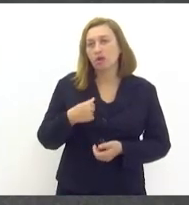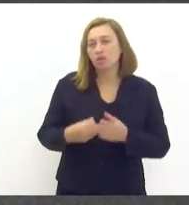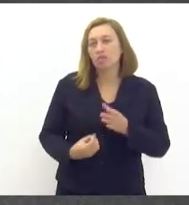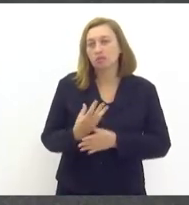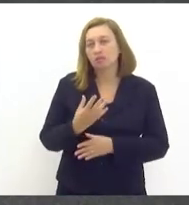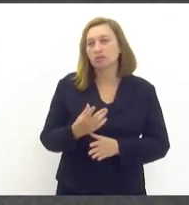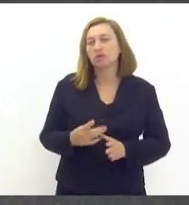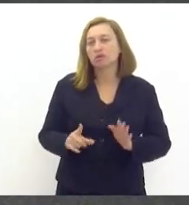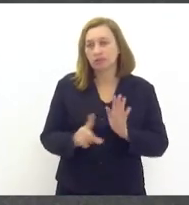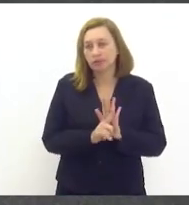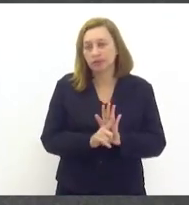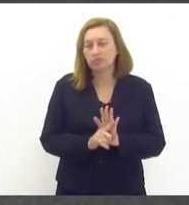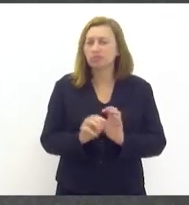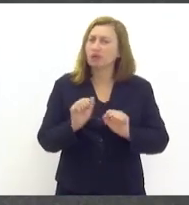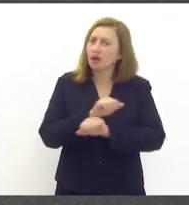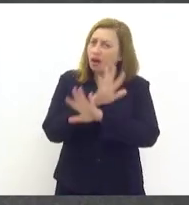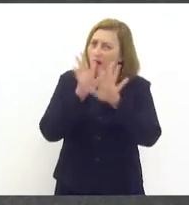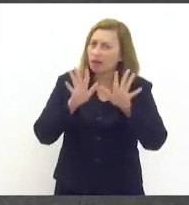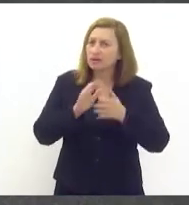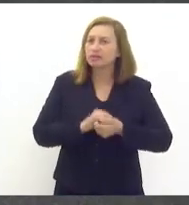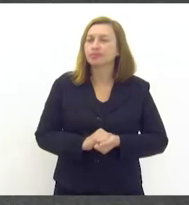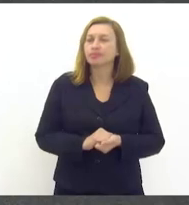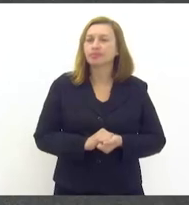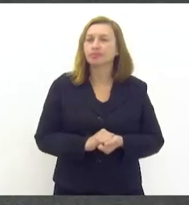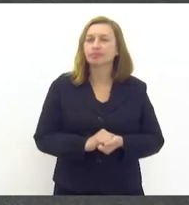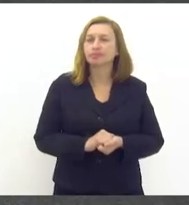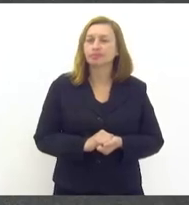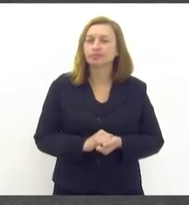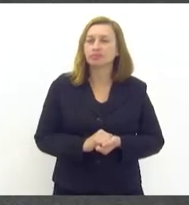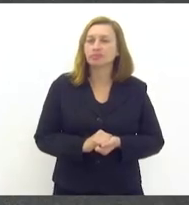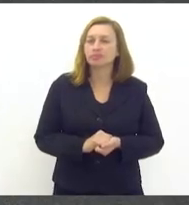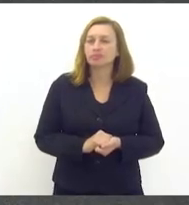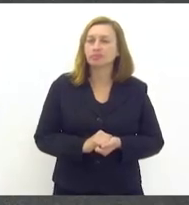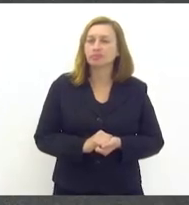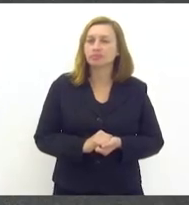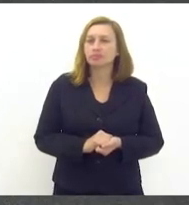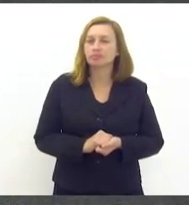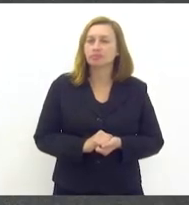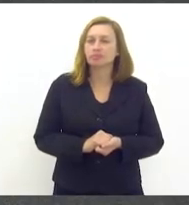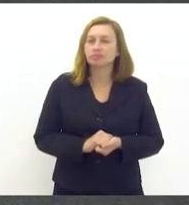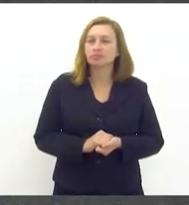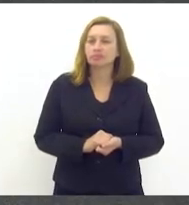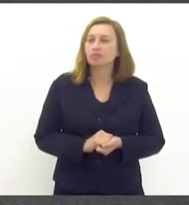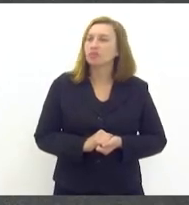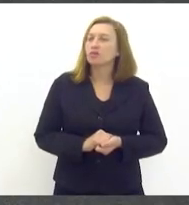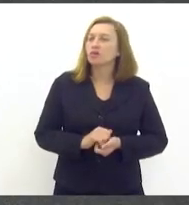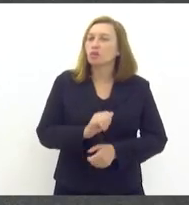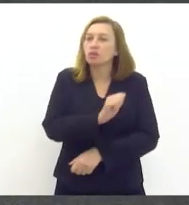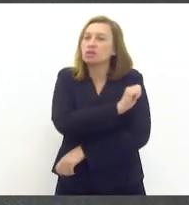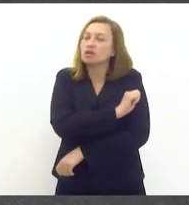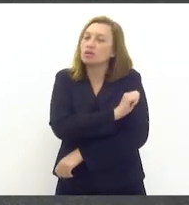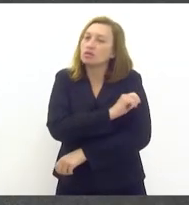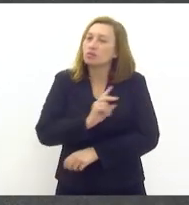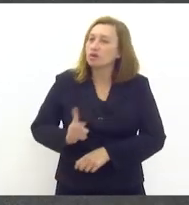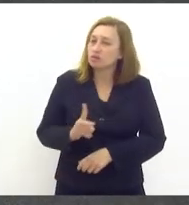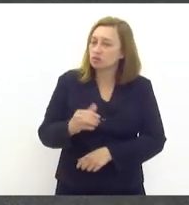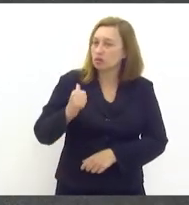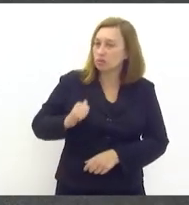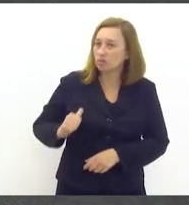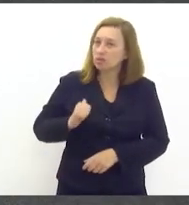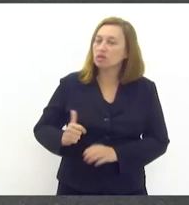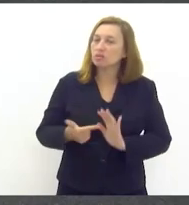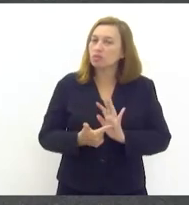e essa lei é muito clara ela determina contrapartidas o estudante para manter a bolsa tem que mostrar